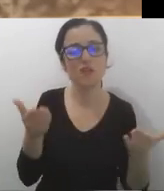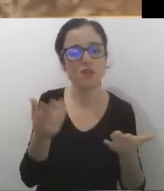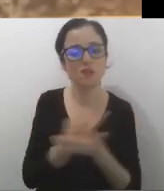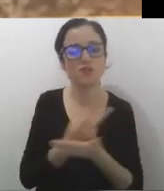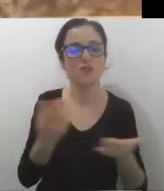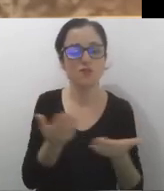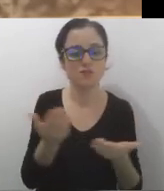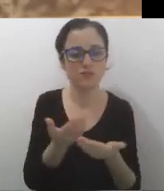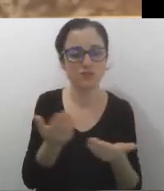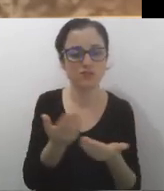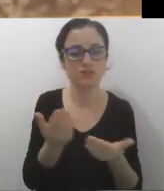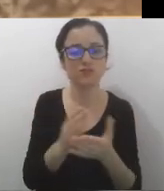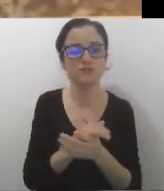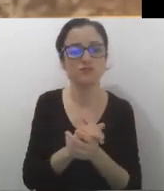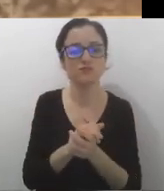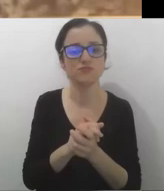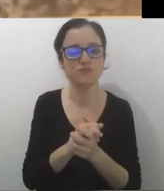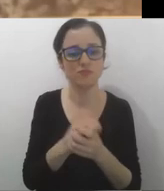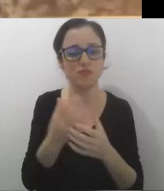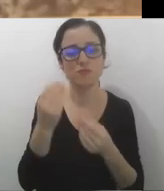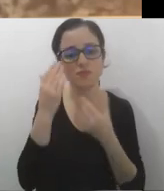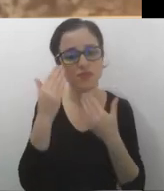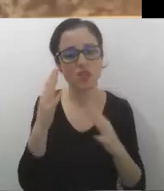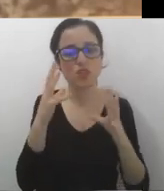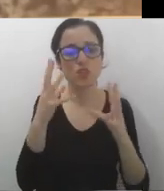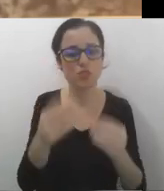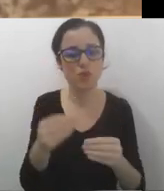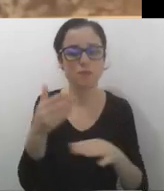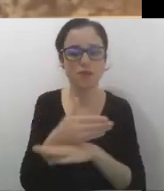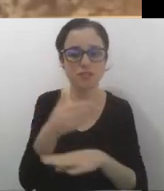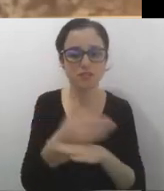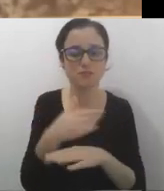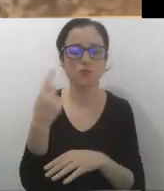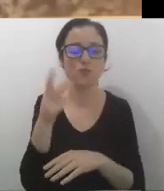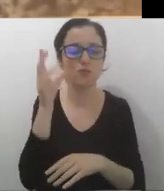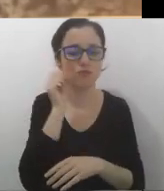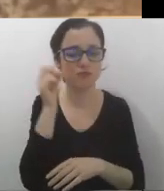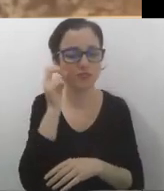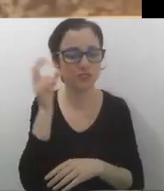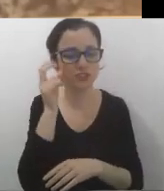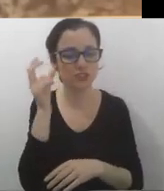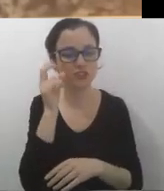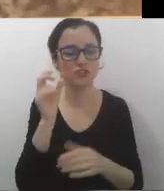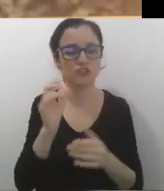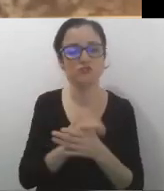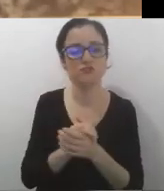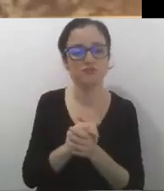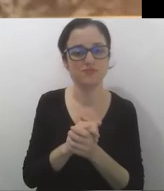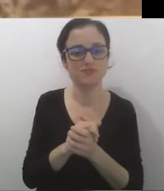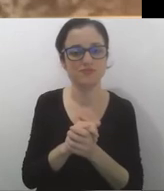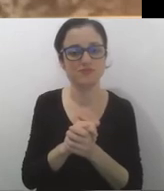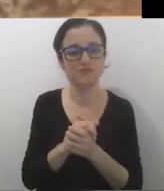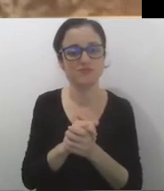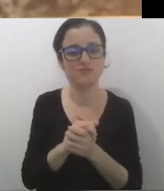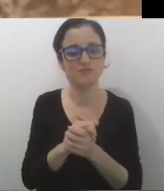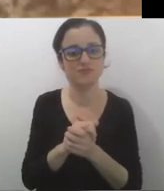ouviu. E, bom, seguimos. Se vocês quiserem continuar essa conversa, a gente está